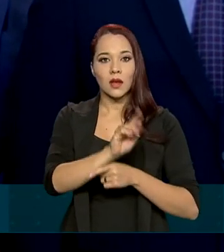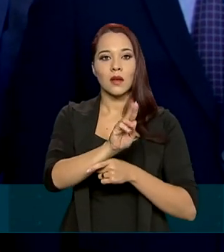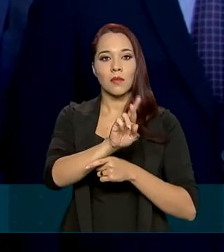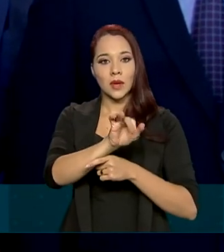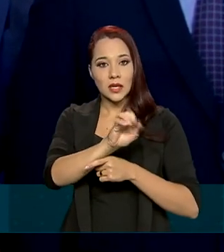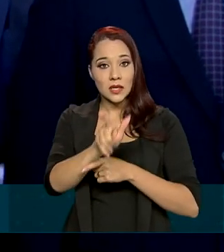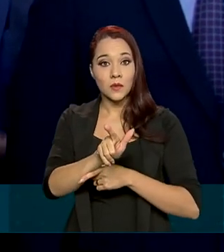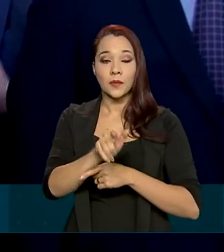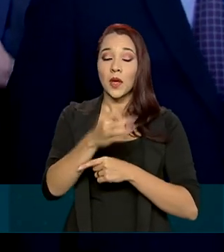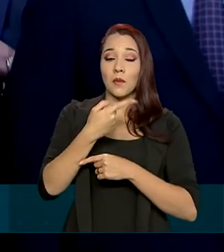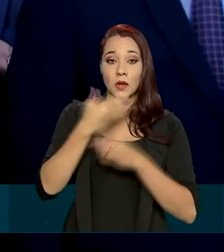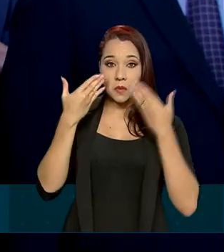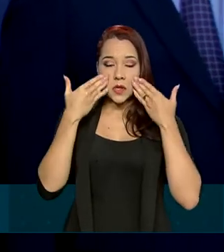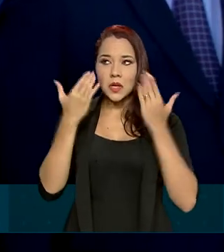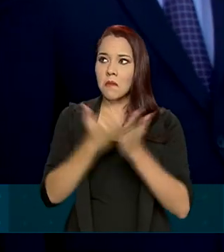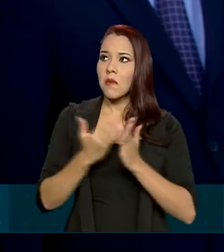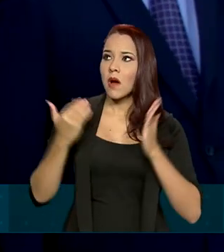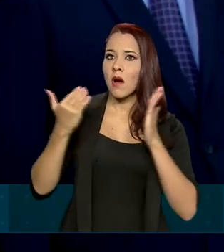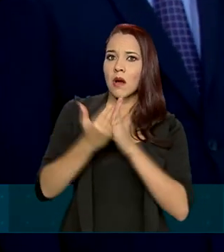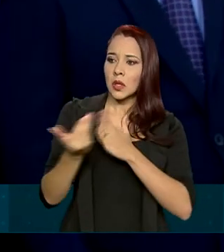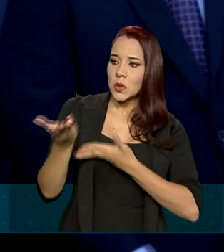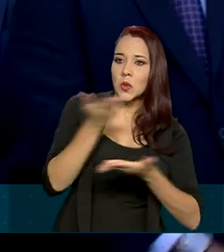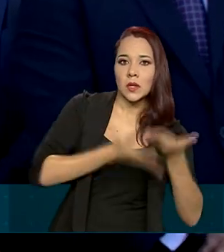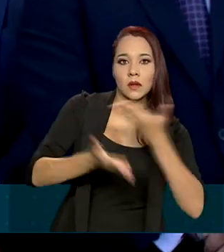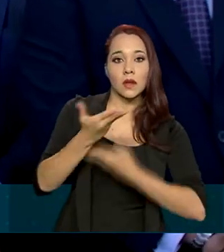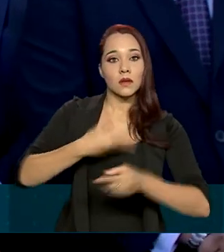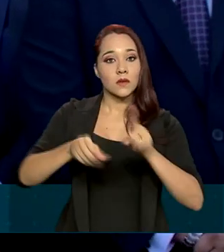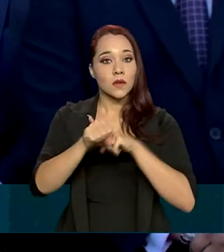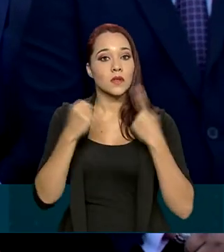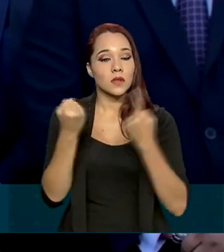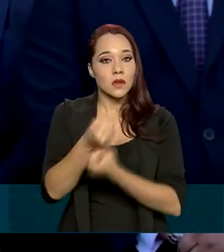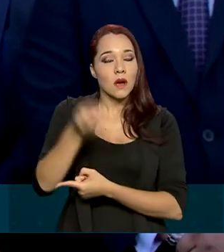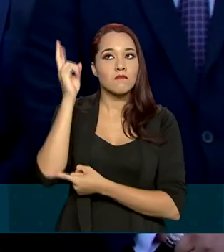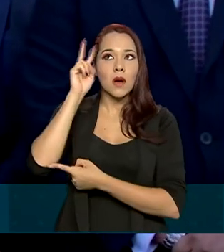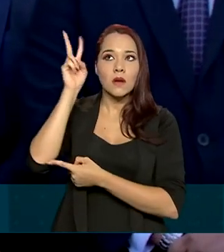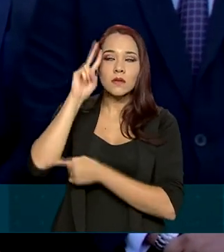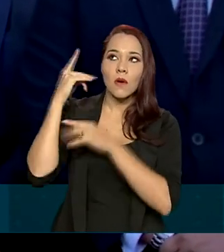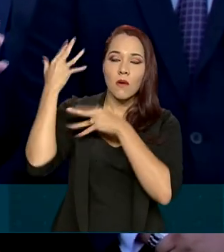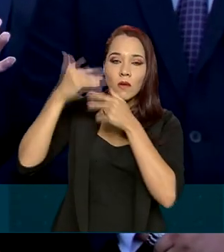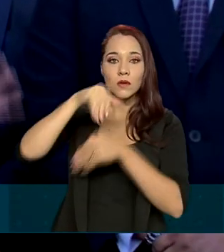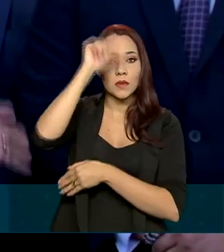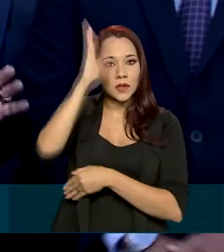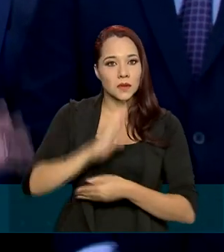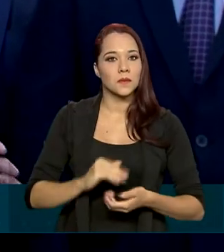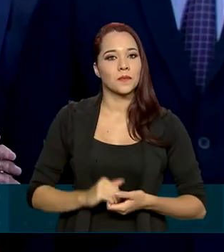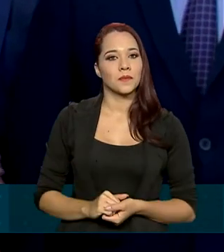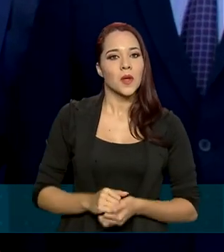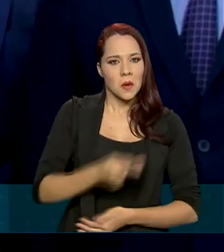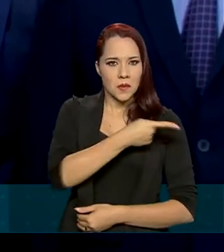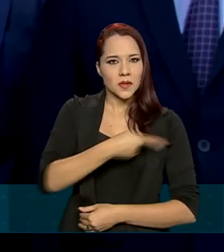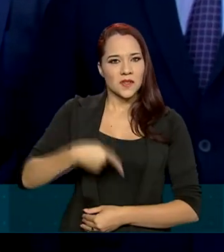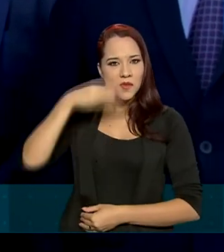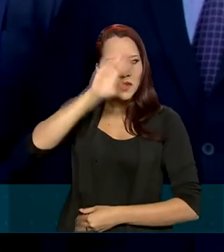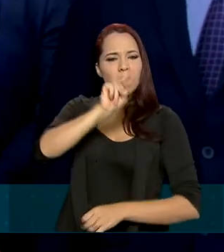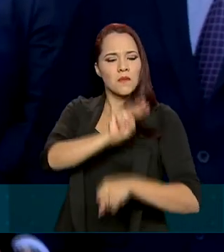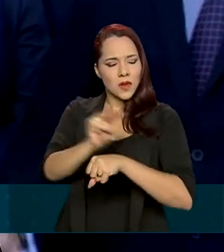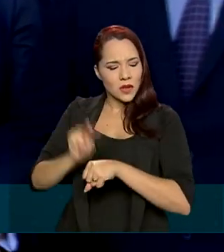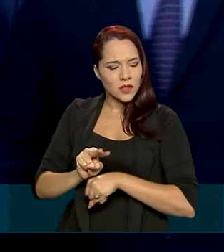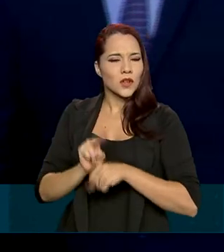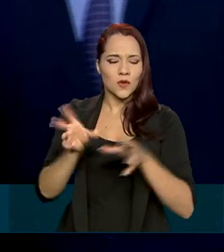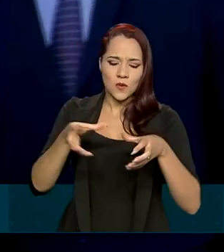maior programa de solidariedade social da história do Brasil. Presidente Bolsonaro protegendo os mais